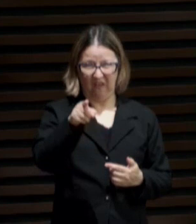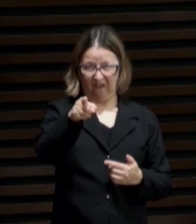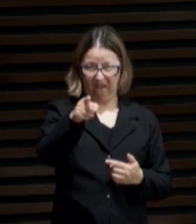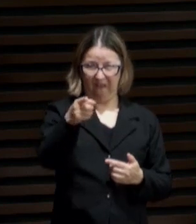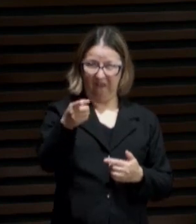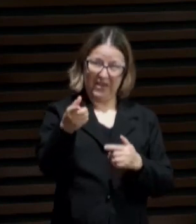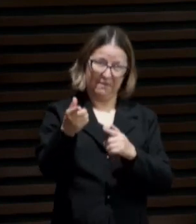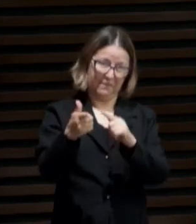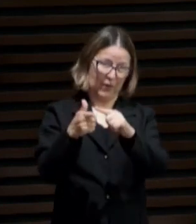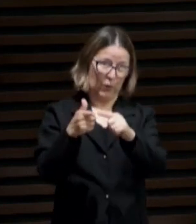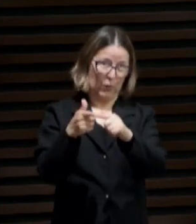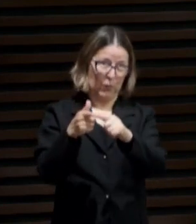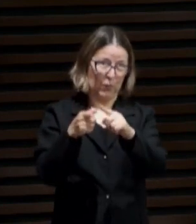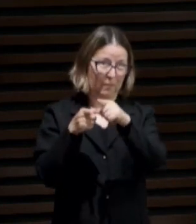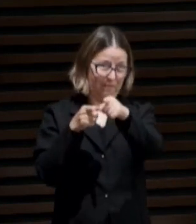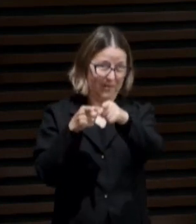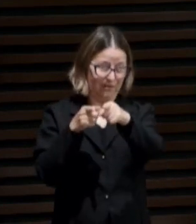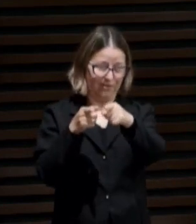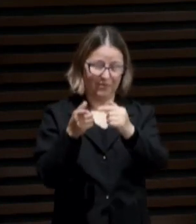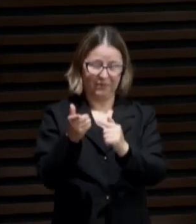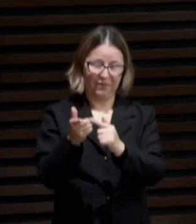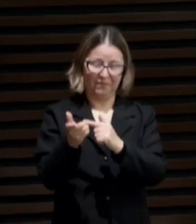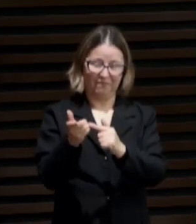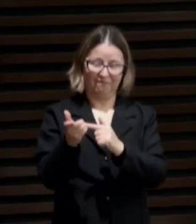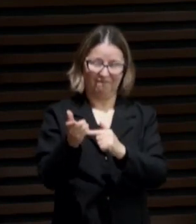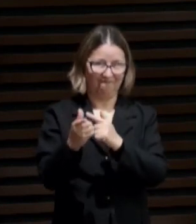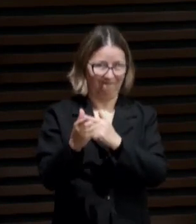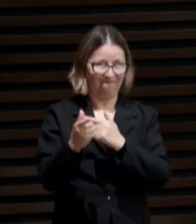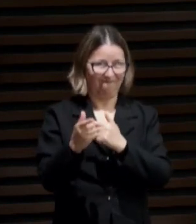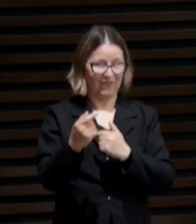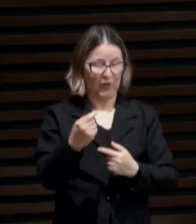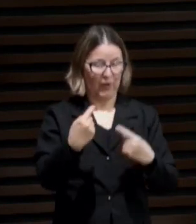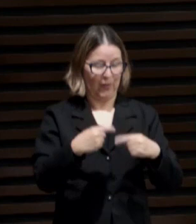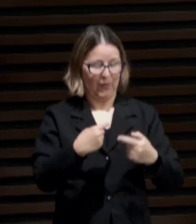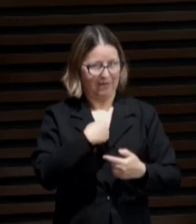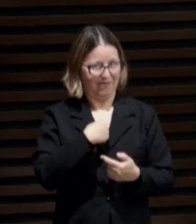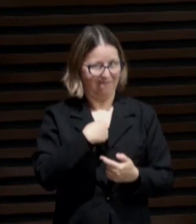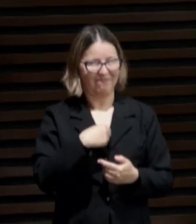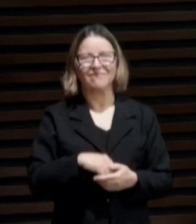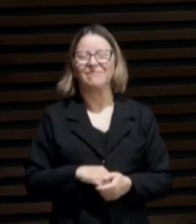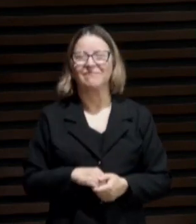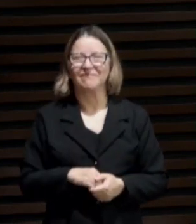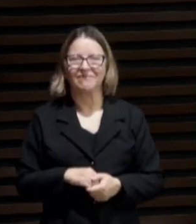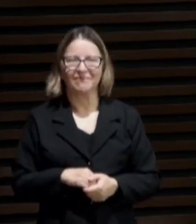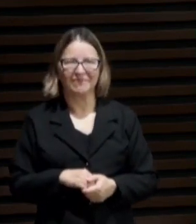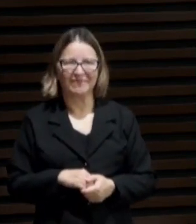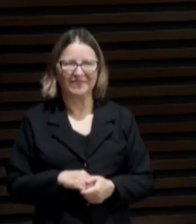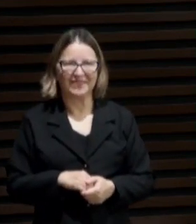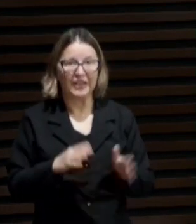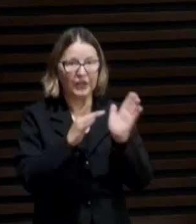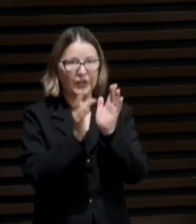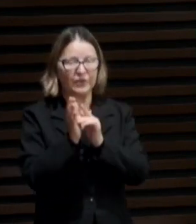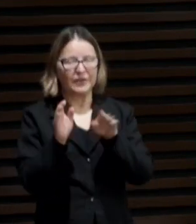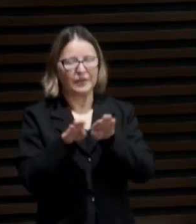Jesus usa algumas hipérboles. Naquela parábola dos 10 mil talentos, ele usou uma hipérbole ali. E ele usa uma outra hipérbole também, quando ele